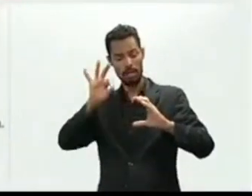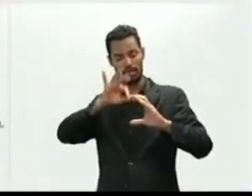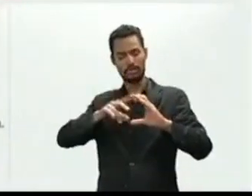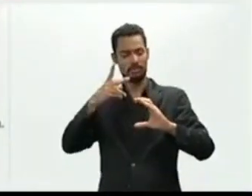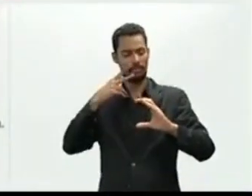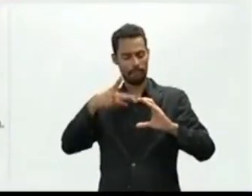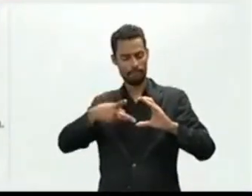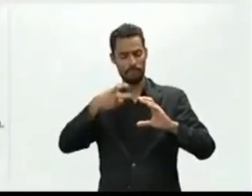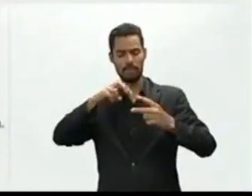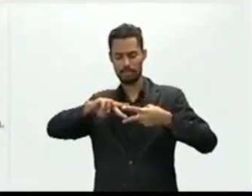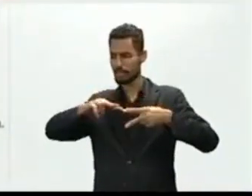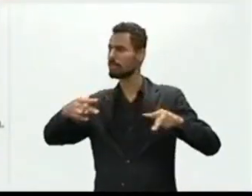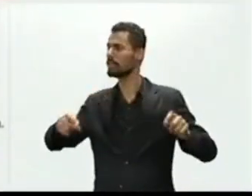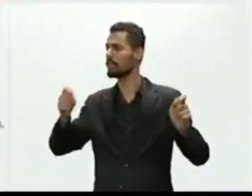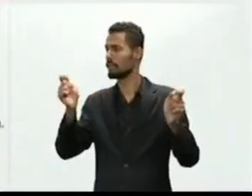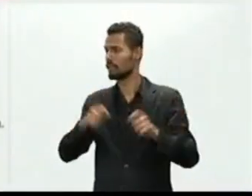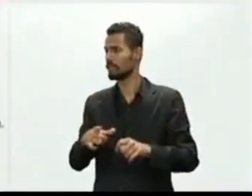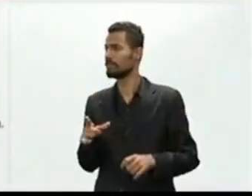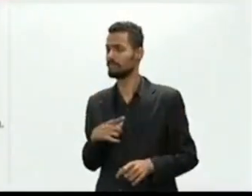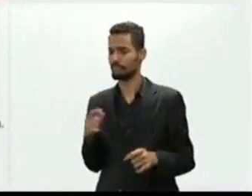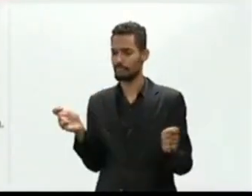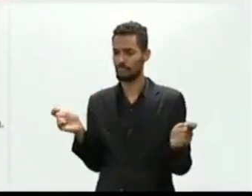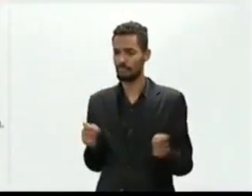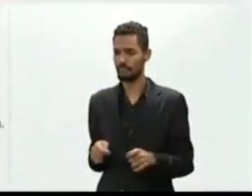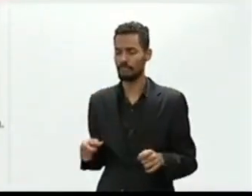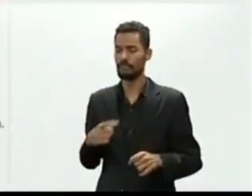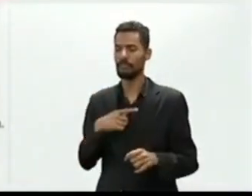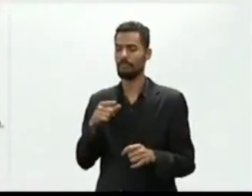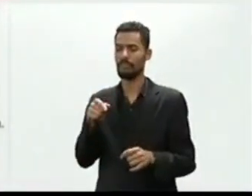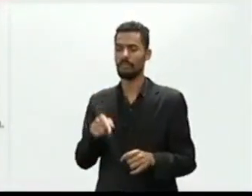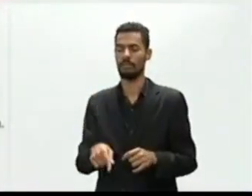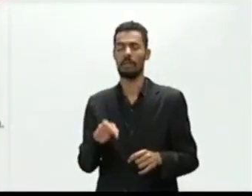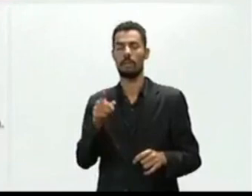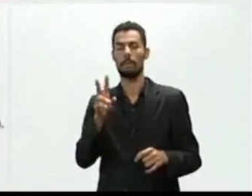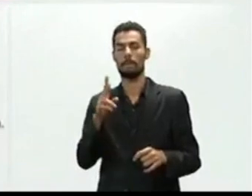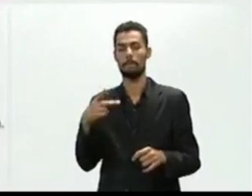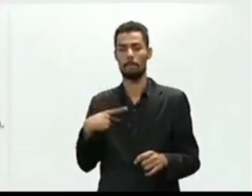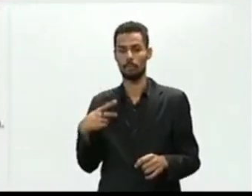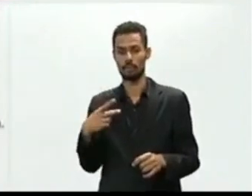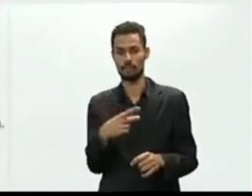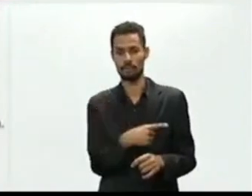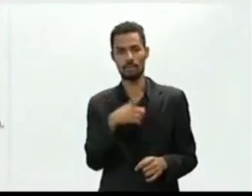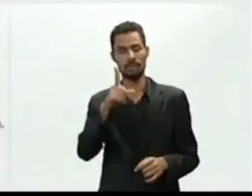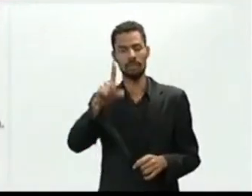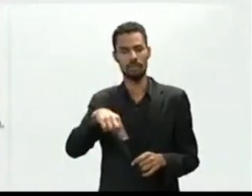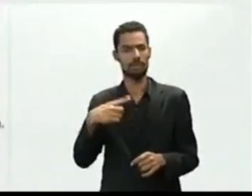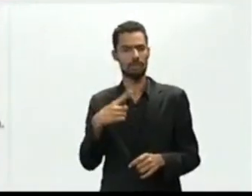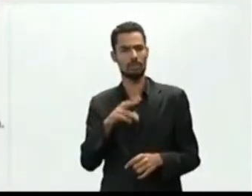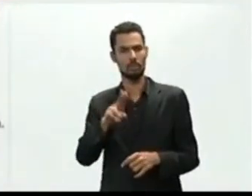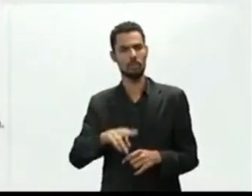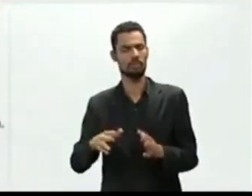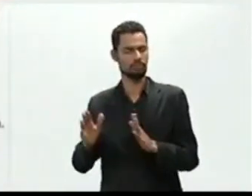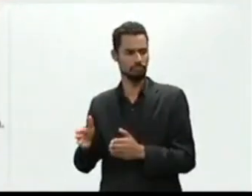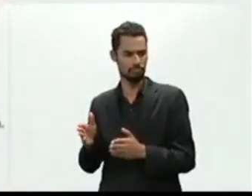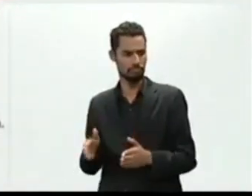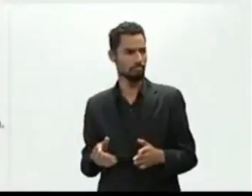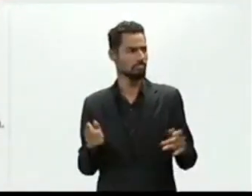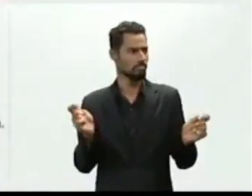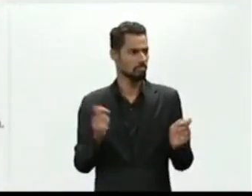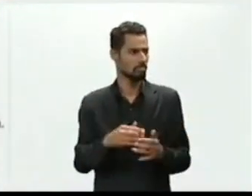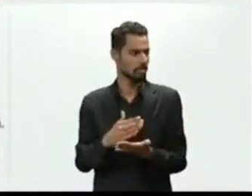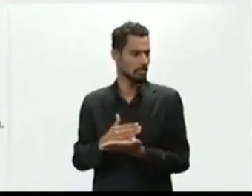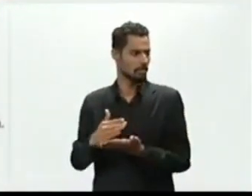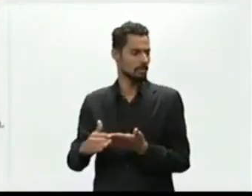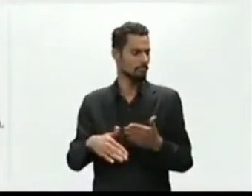DNA, vai conseguir fazer RNA mensageiro que vai produzir proteína. Então, isso é a base do que a gente vai trabalhar, tá? Tem essa origem